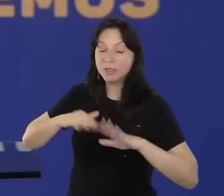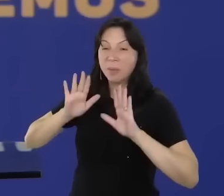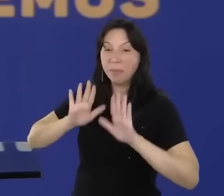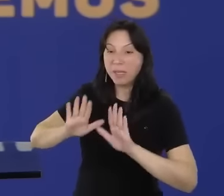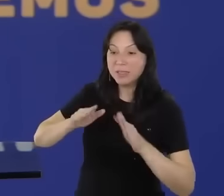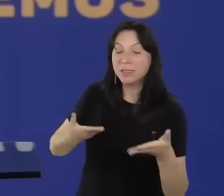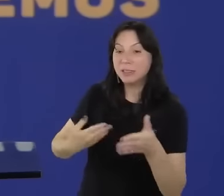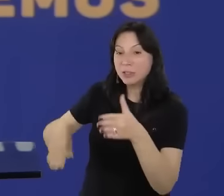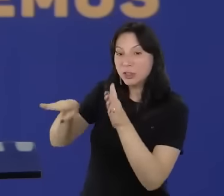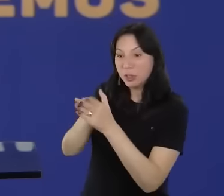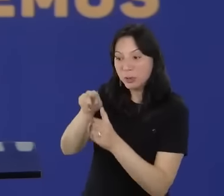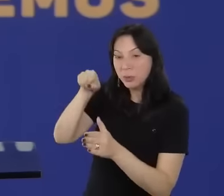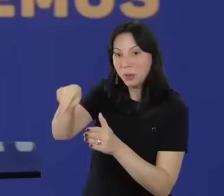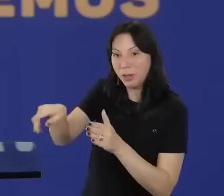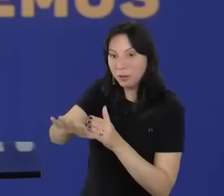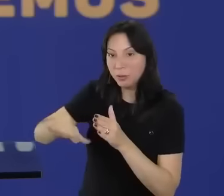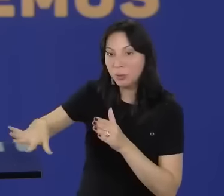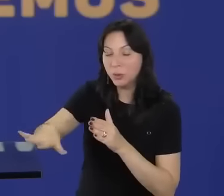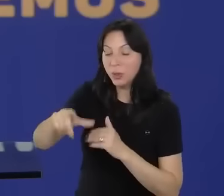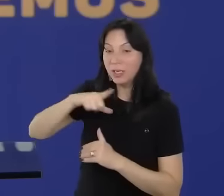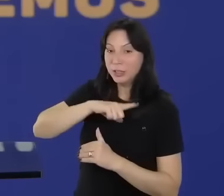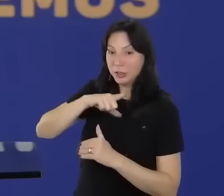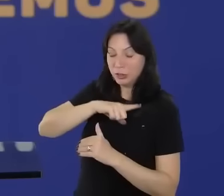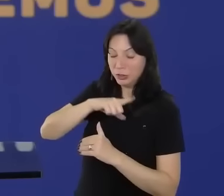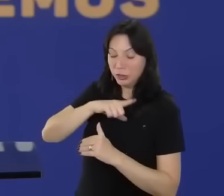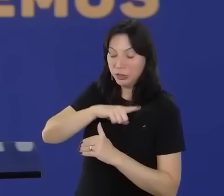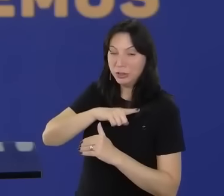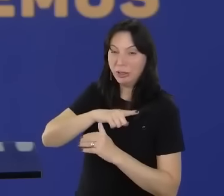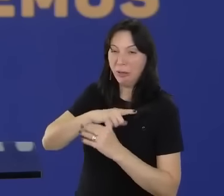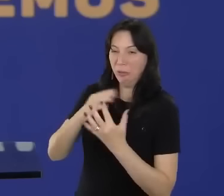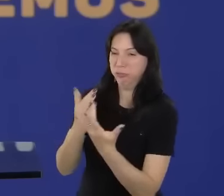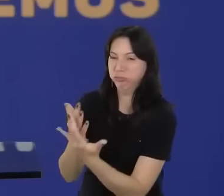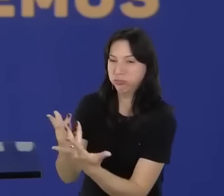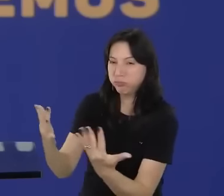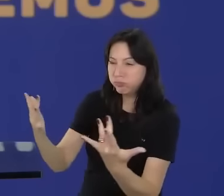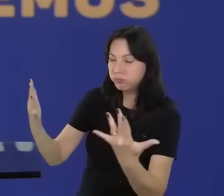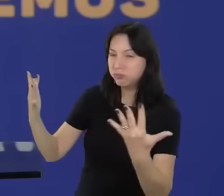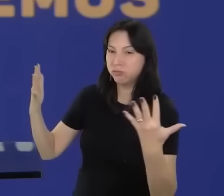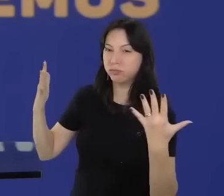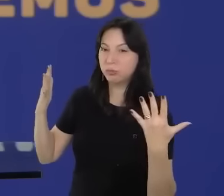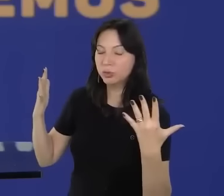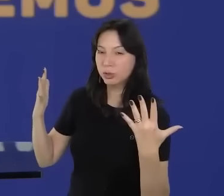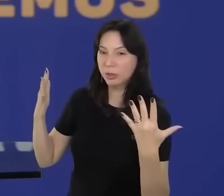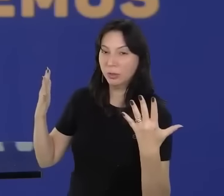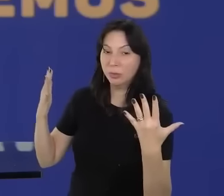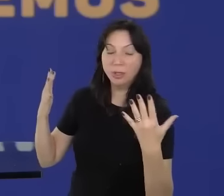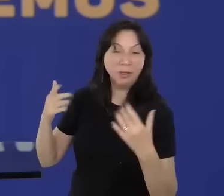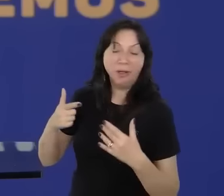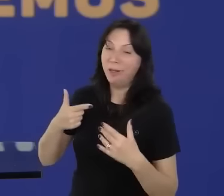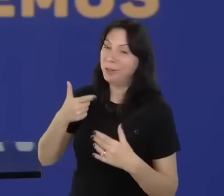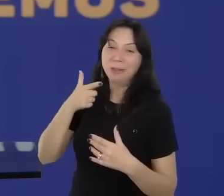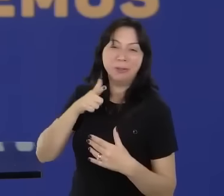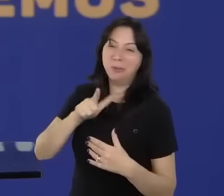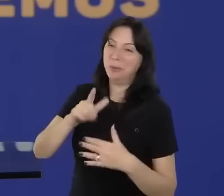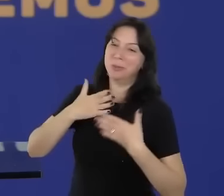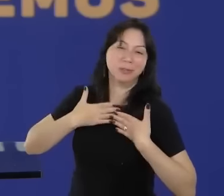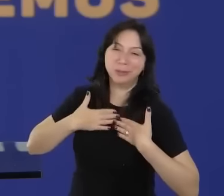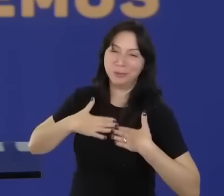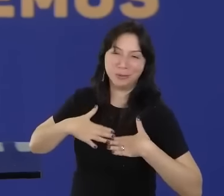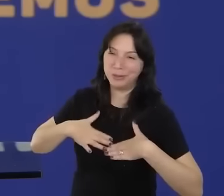não t pastor e alimentou aquela multidão E diz o evangelista João que